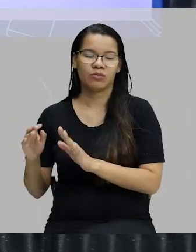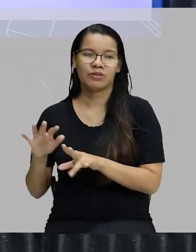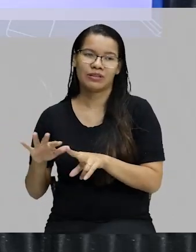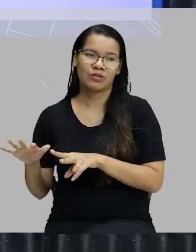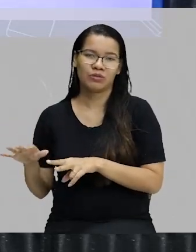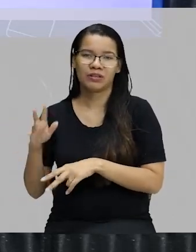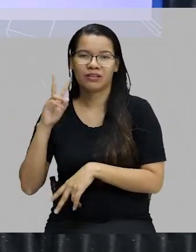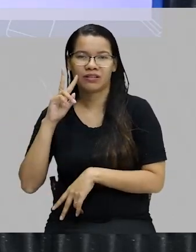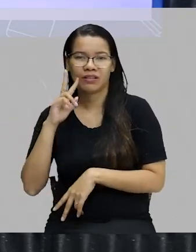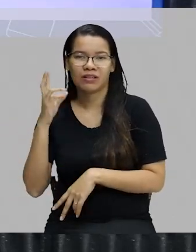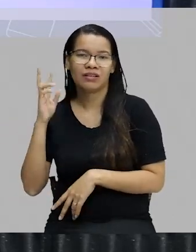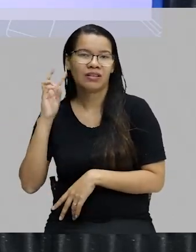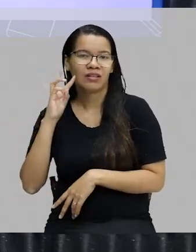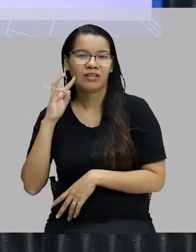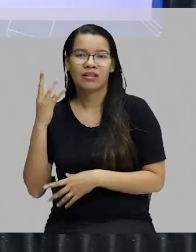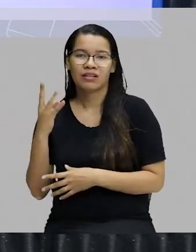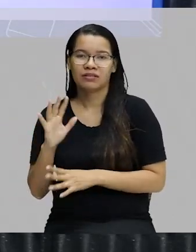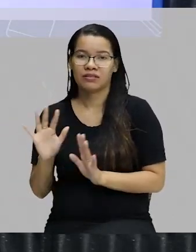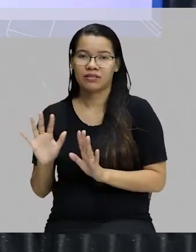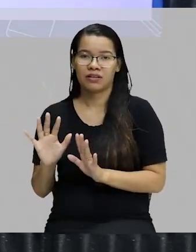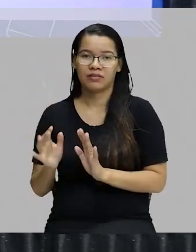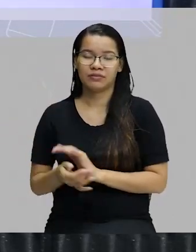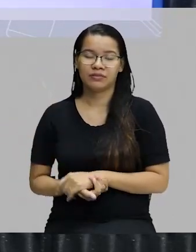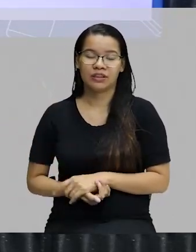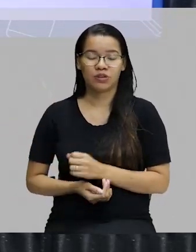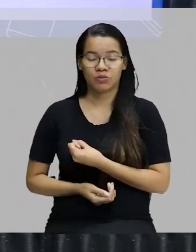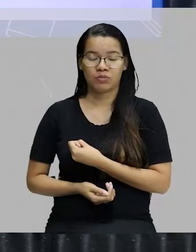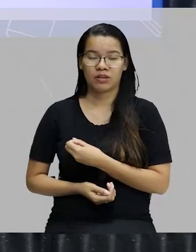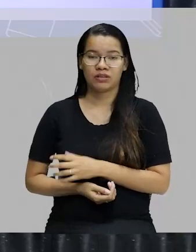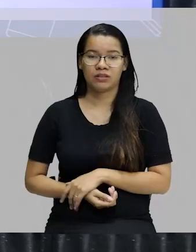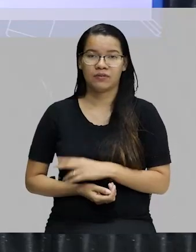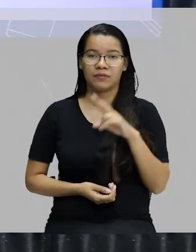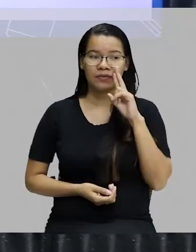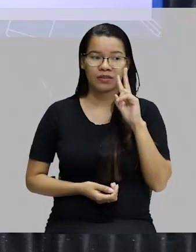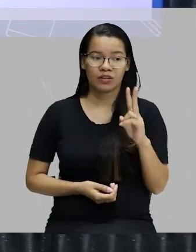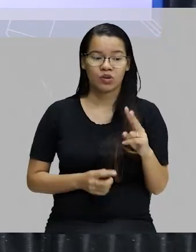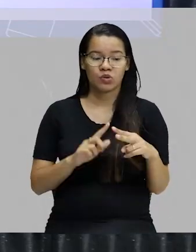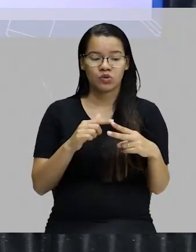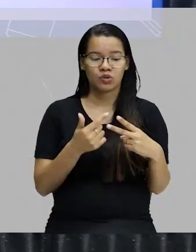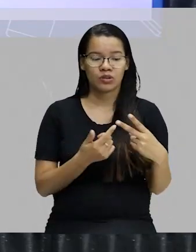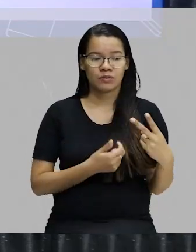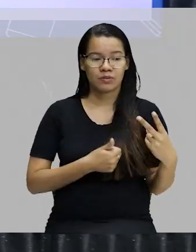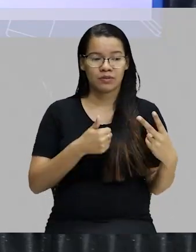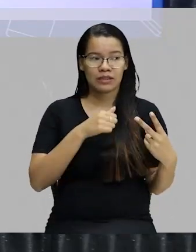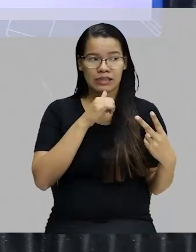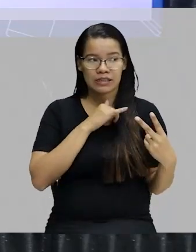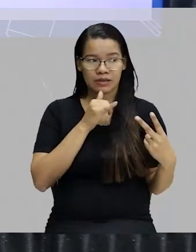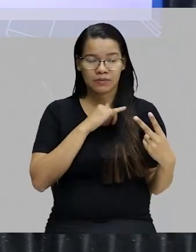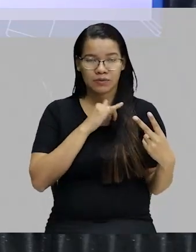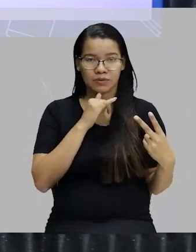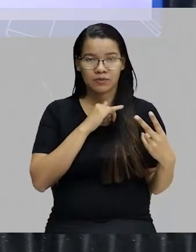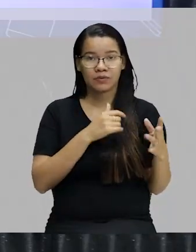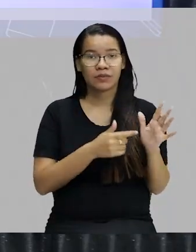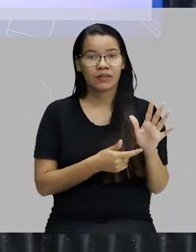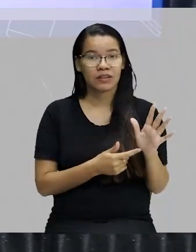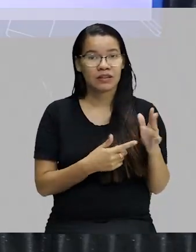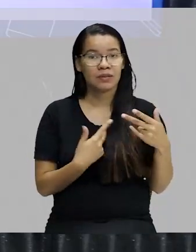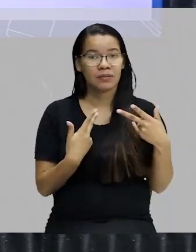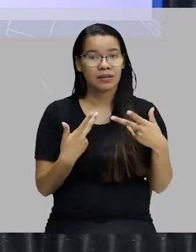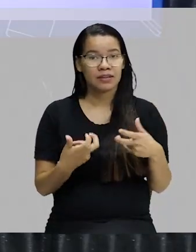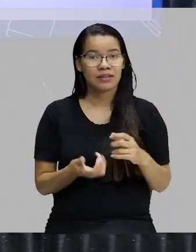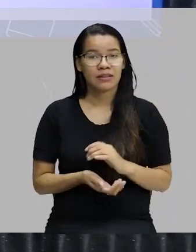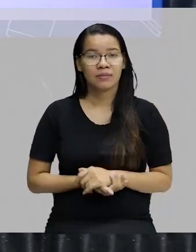só existe sequência numérica. Não, gente. Olha aqui esses 2 primeiros exemplos que foram postos para vocês. Aqui você